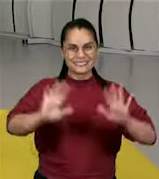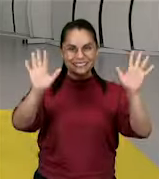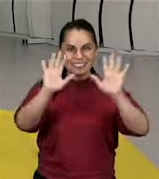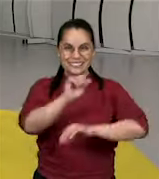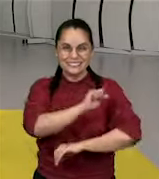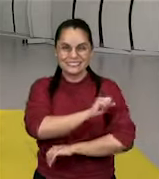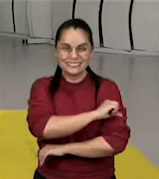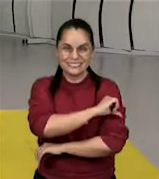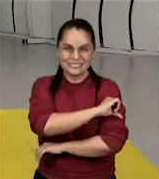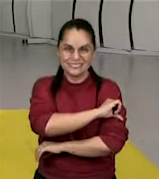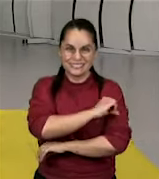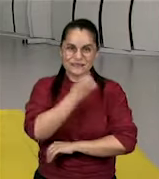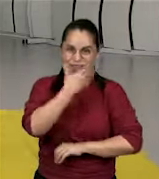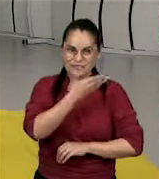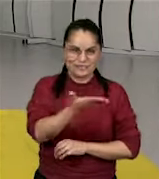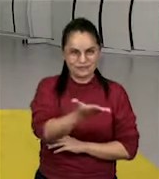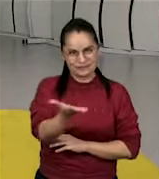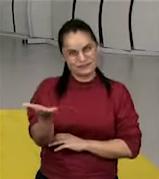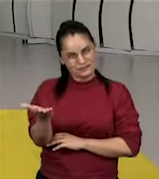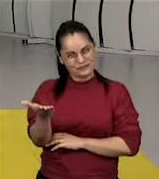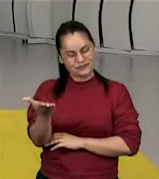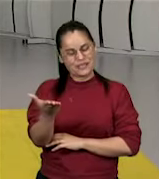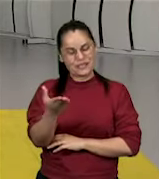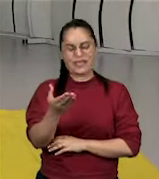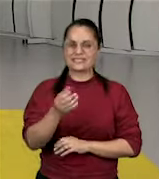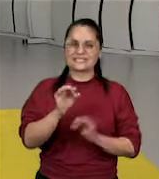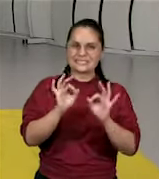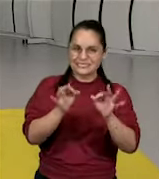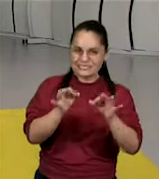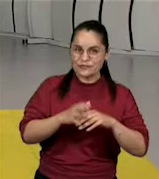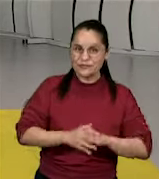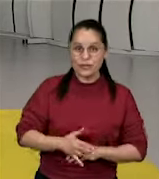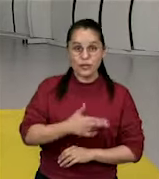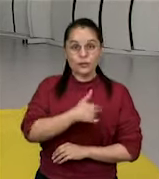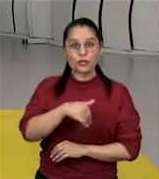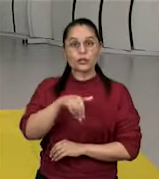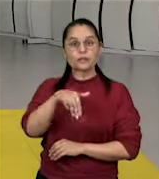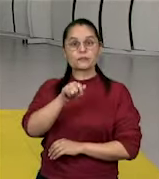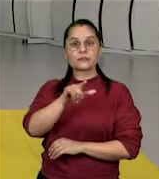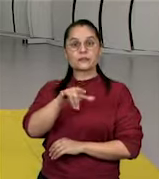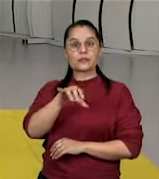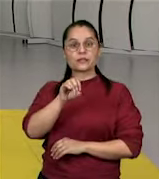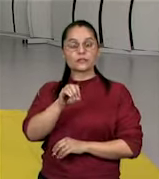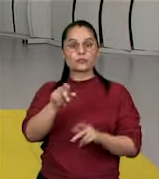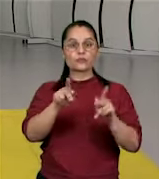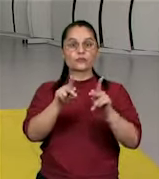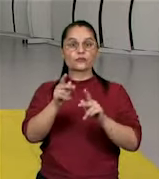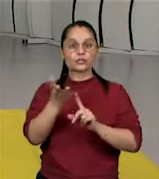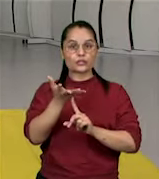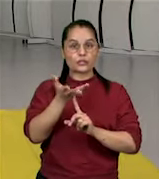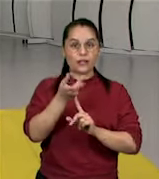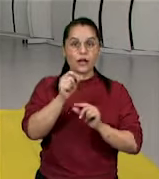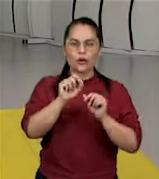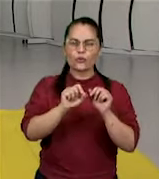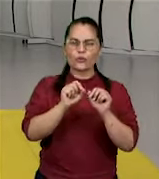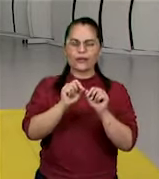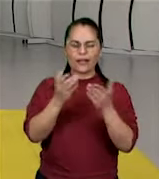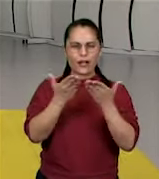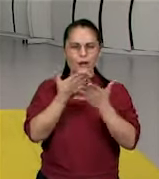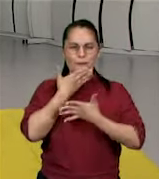Olá, nono ano, tudo bem com vocês? Eu espero que sim, hein? Meu nome é André Mazio, eu sou professor de arte e agora chegou a